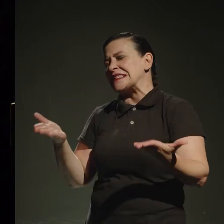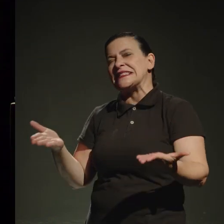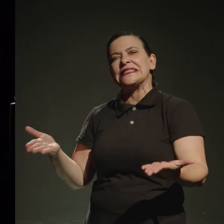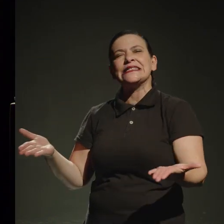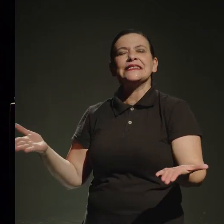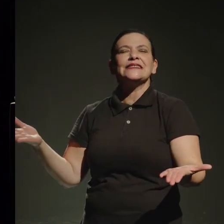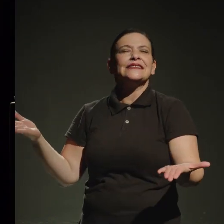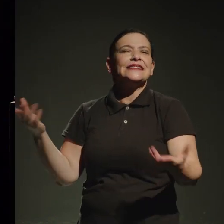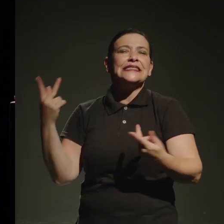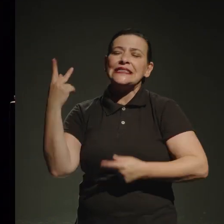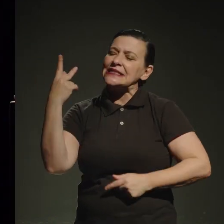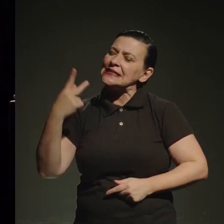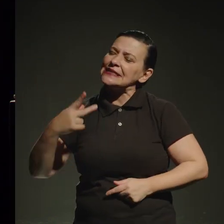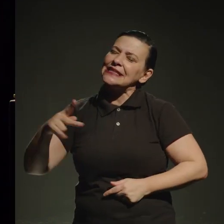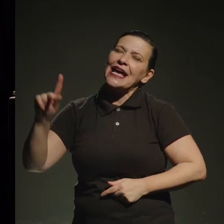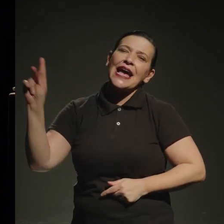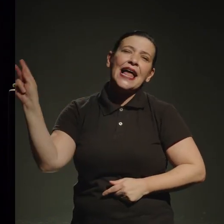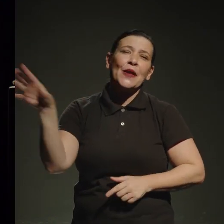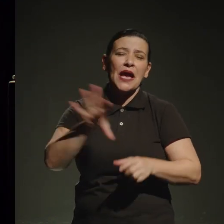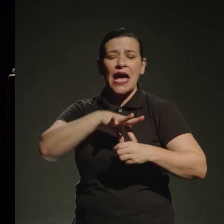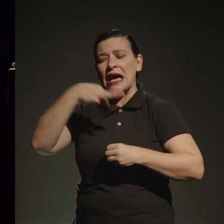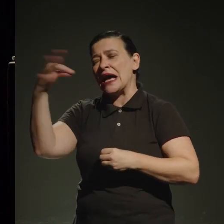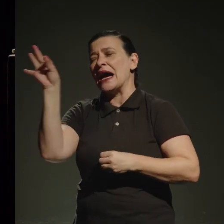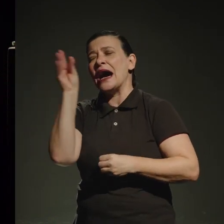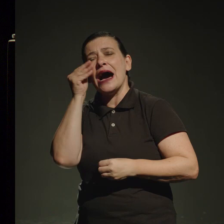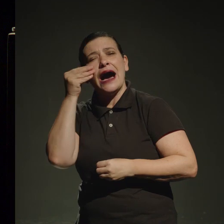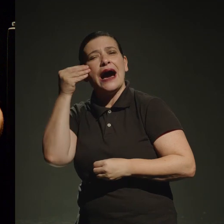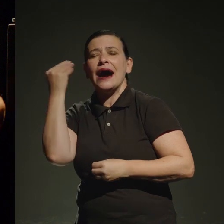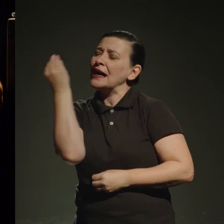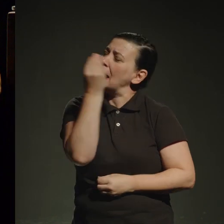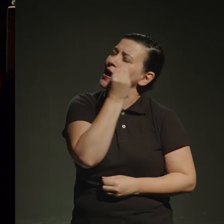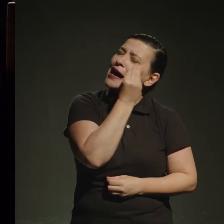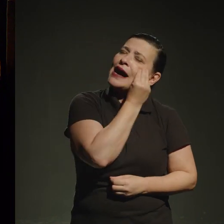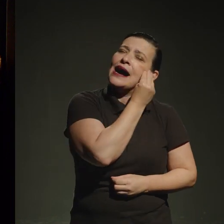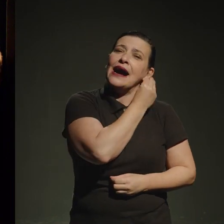Dulcineia, Dulcineia del Toboso, senhora minha.